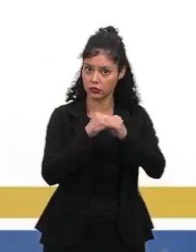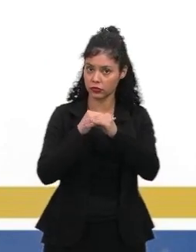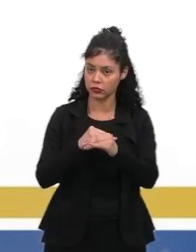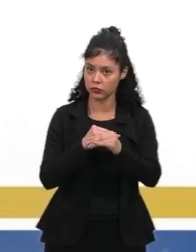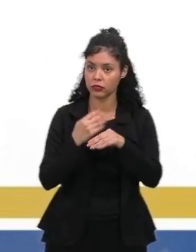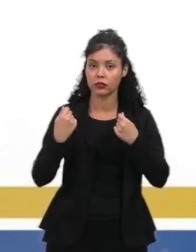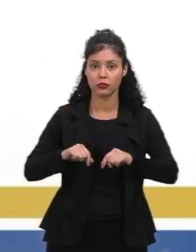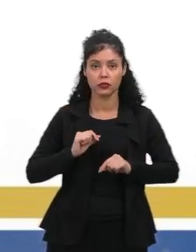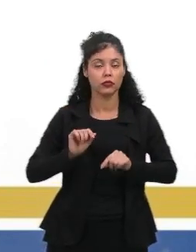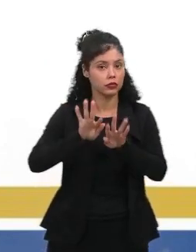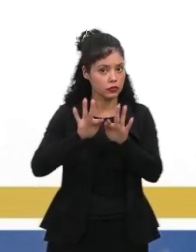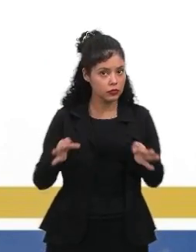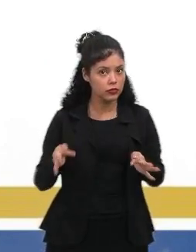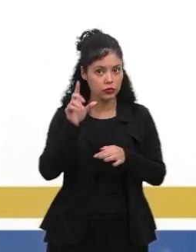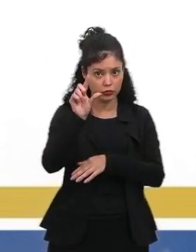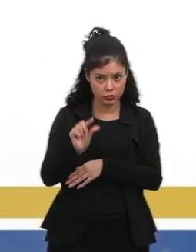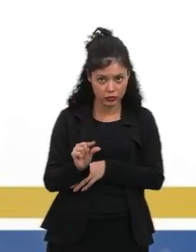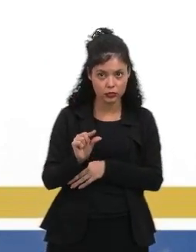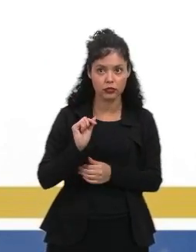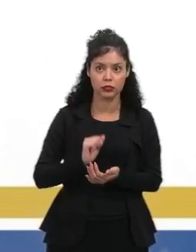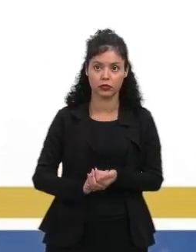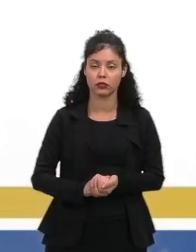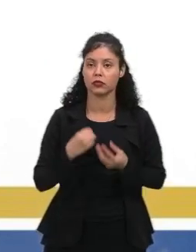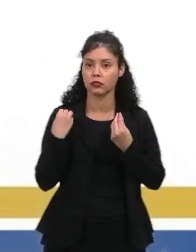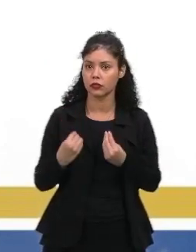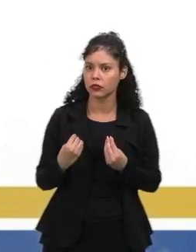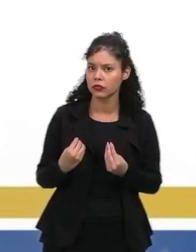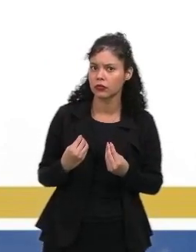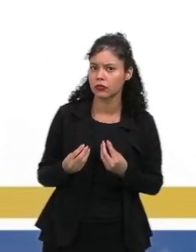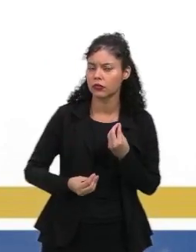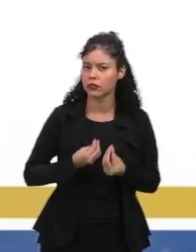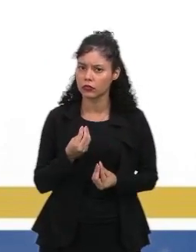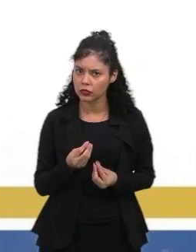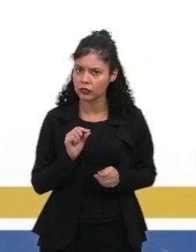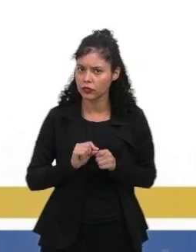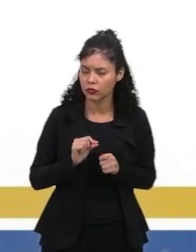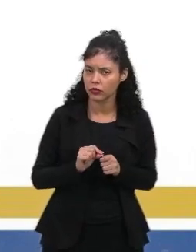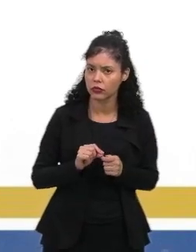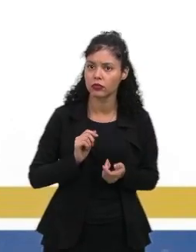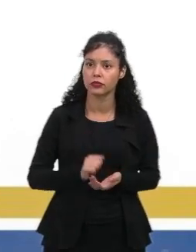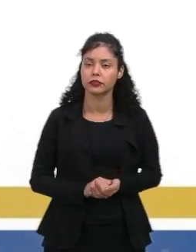a gente precisa simplificar isso. Para simplificar, o que é que eu posso fazer? Posso,